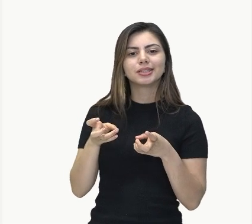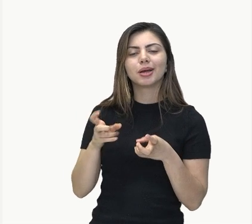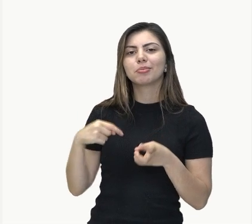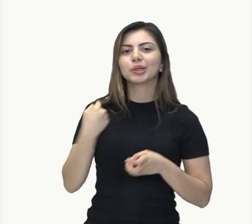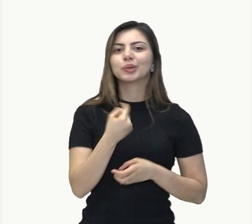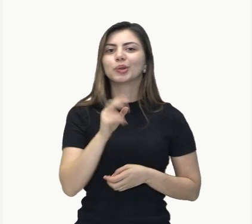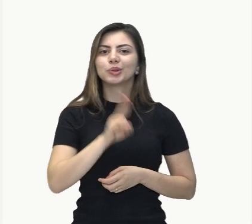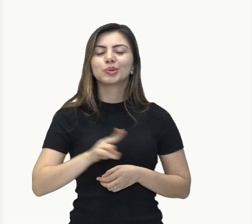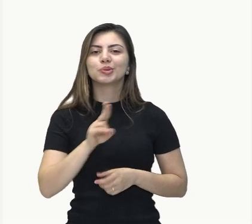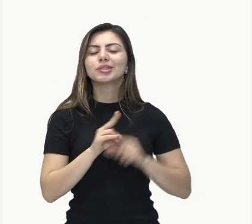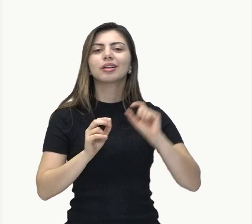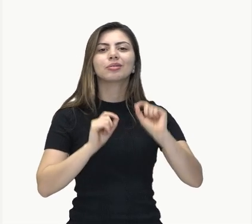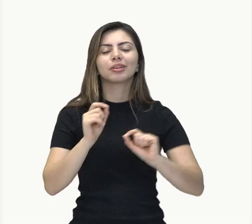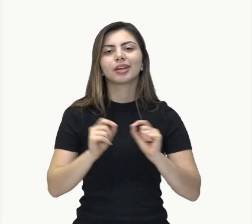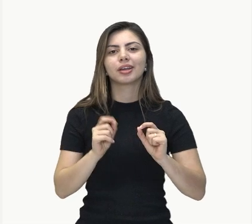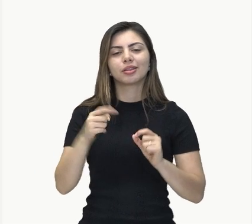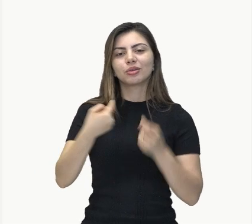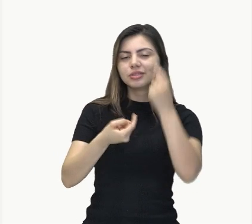usando aquelas